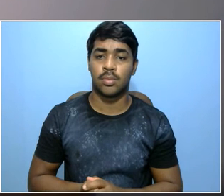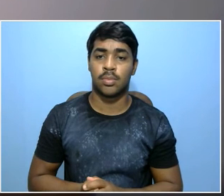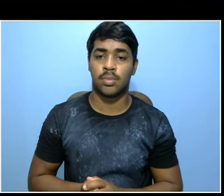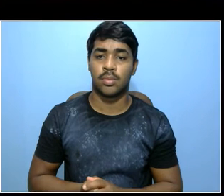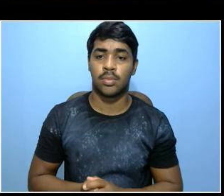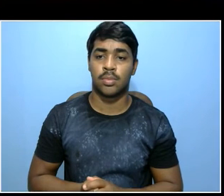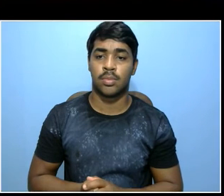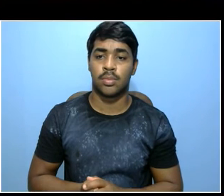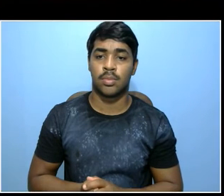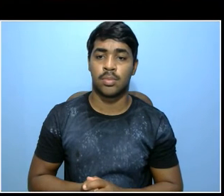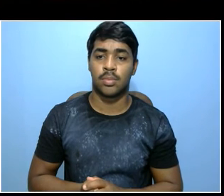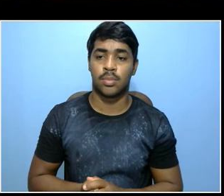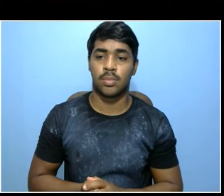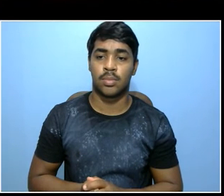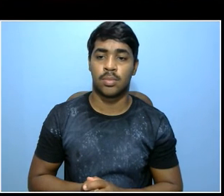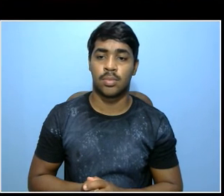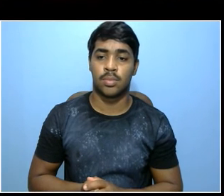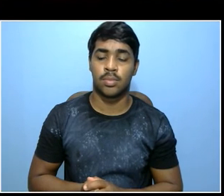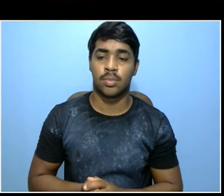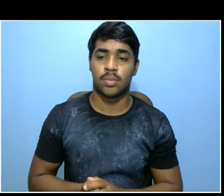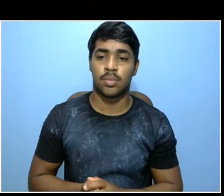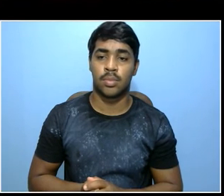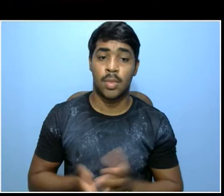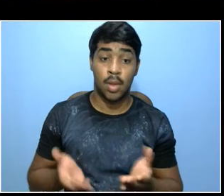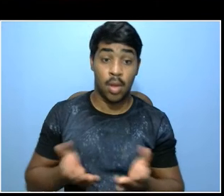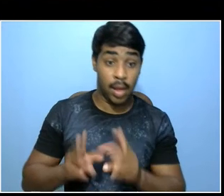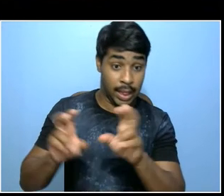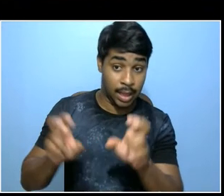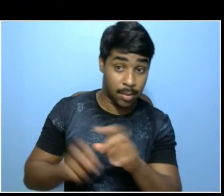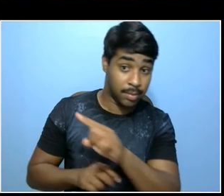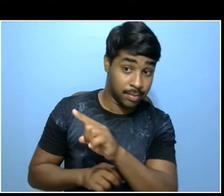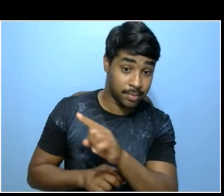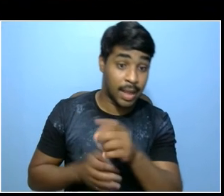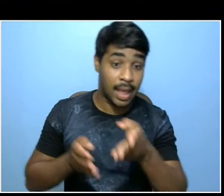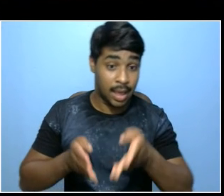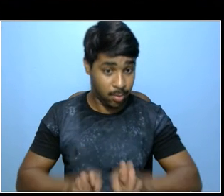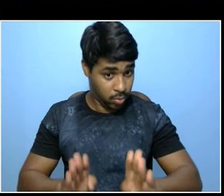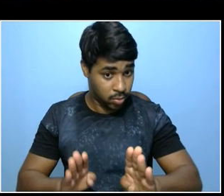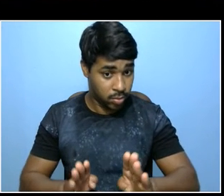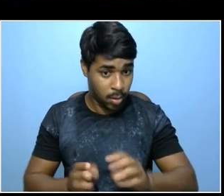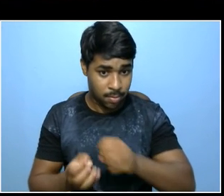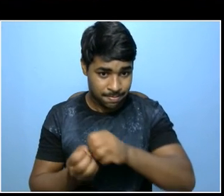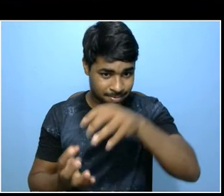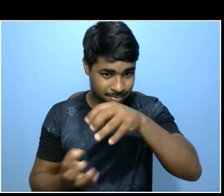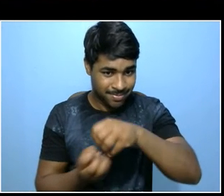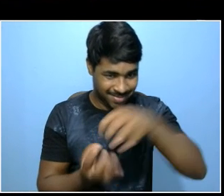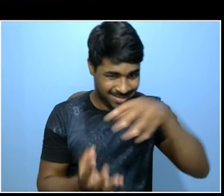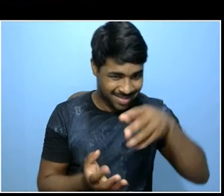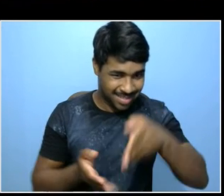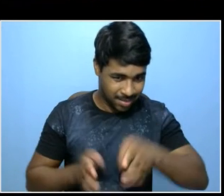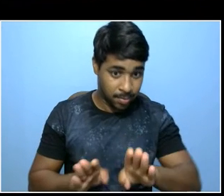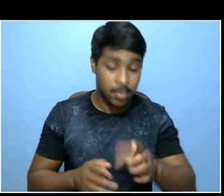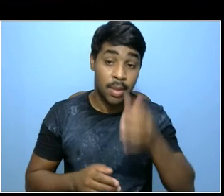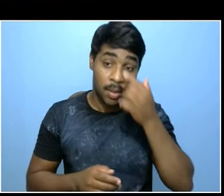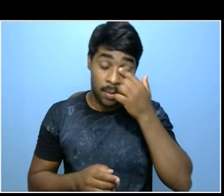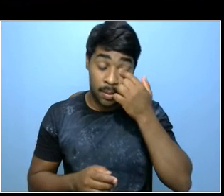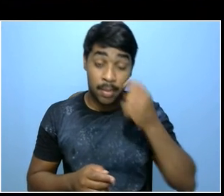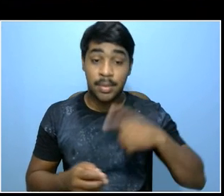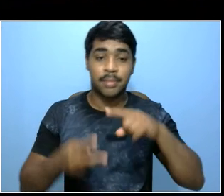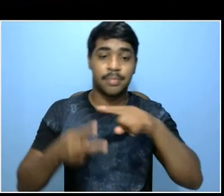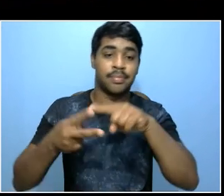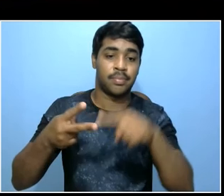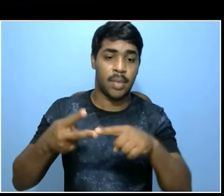Então, vamos lá, gente. Então, nós vamos falar agora sobre reprodução. Então, existem dois tipos de reprodução, que é a